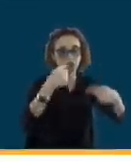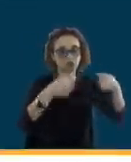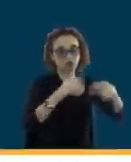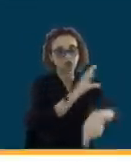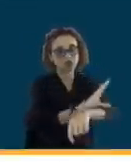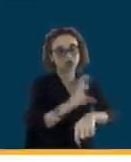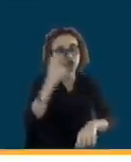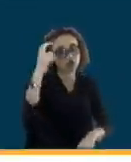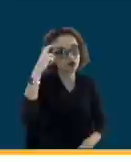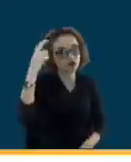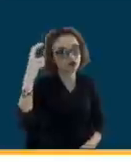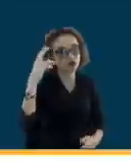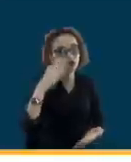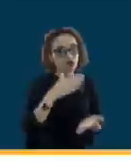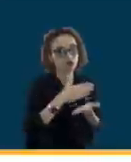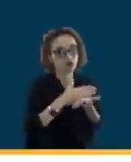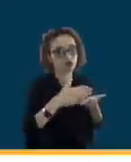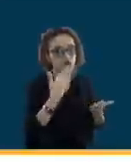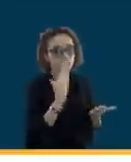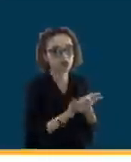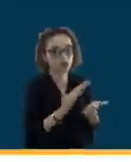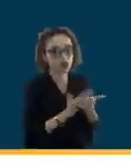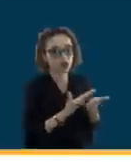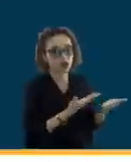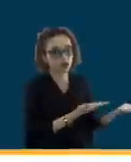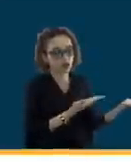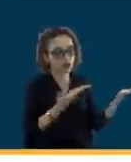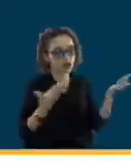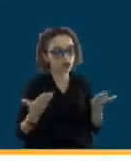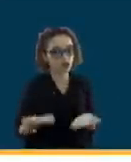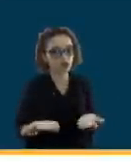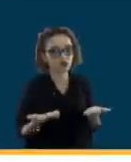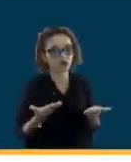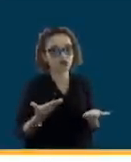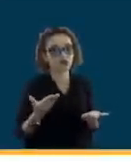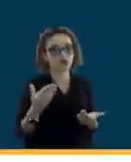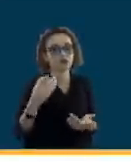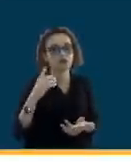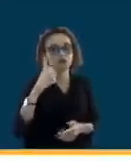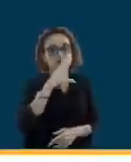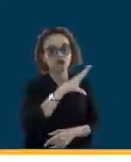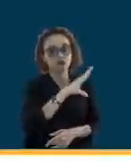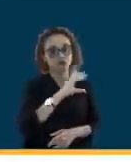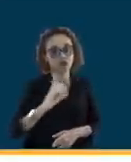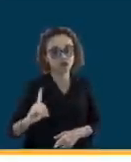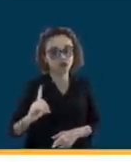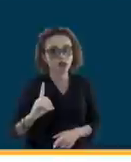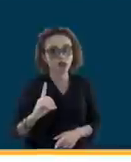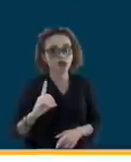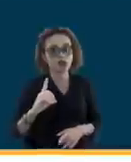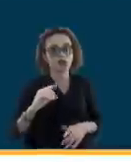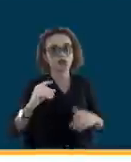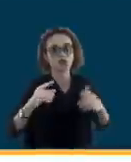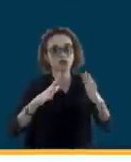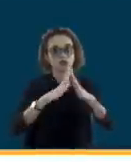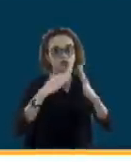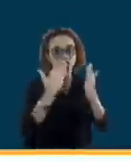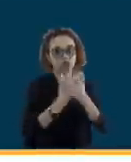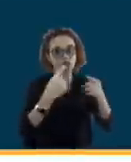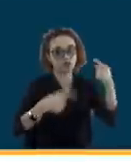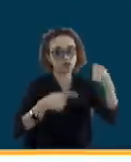aula, convido o coordenador de Articulação Nacional de Emergência Cultural e da Escola de Políticas